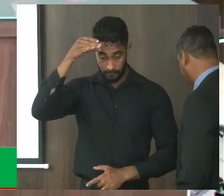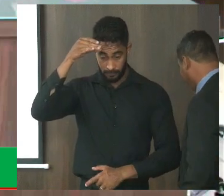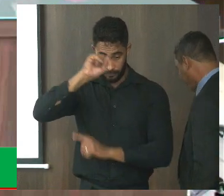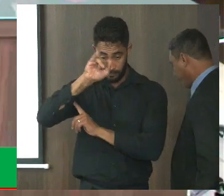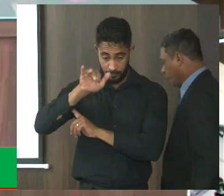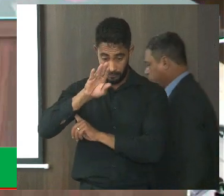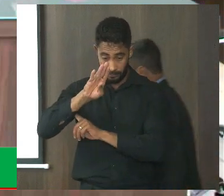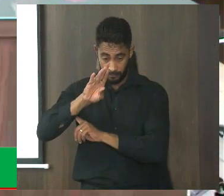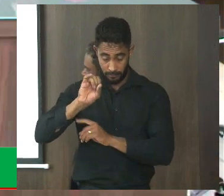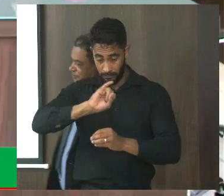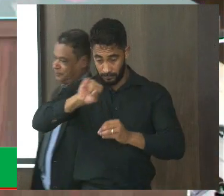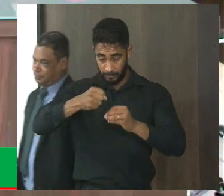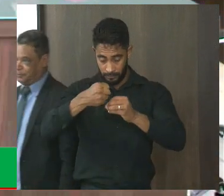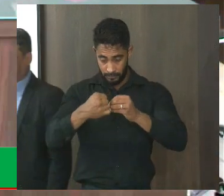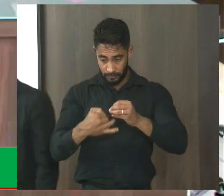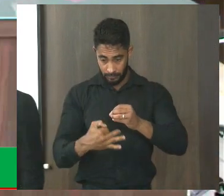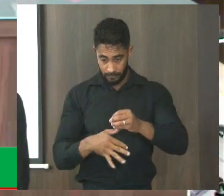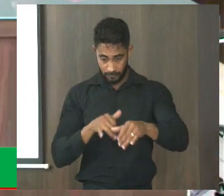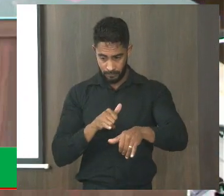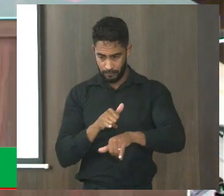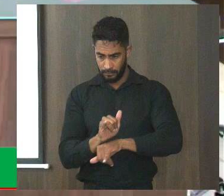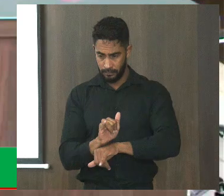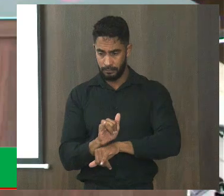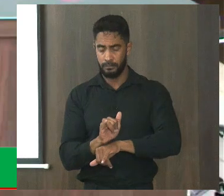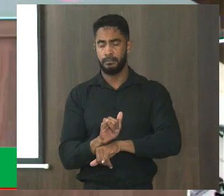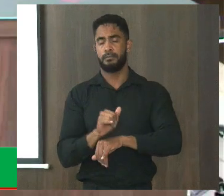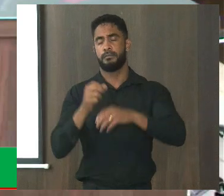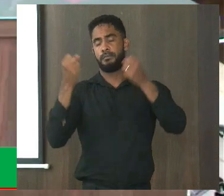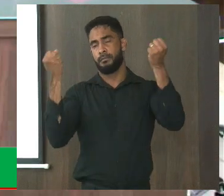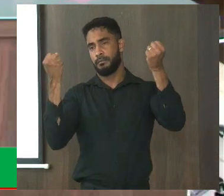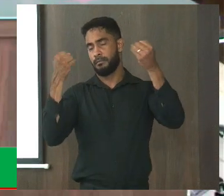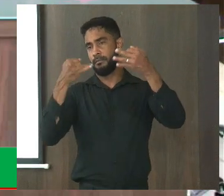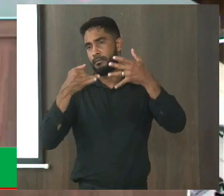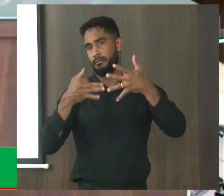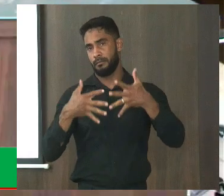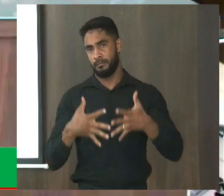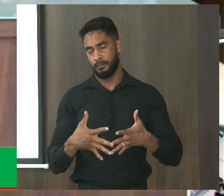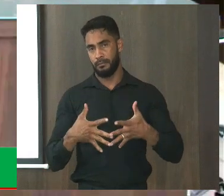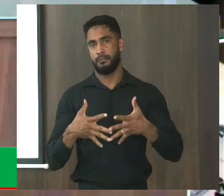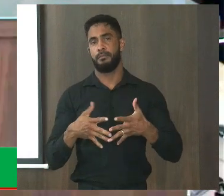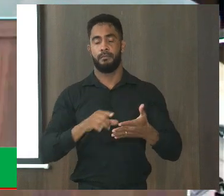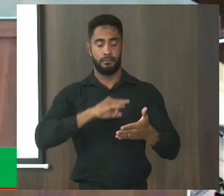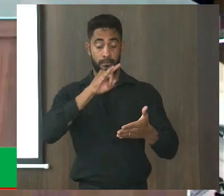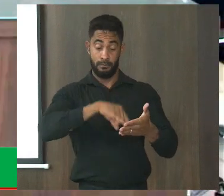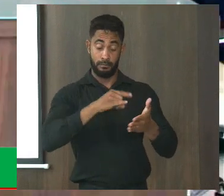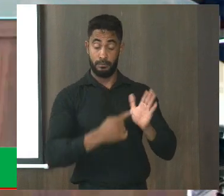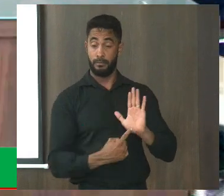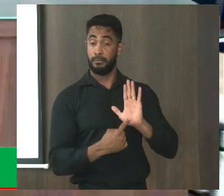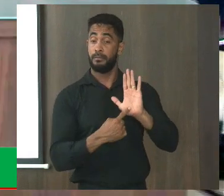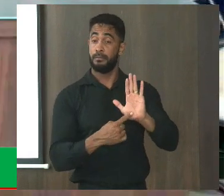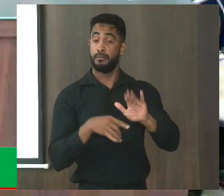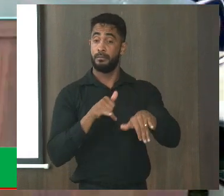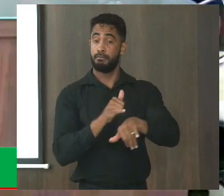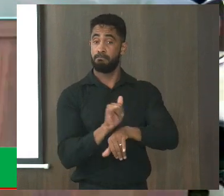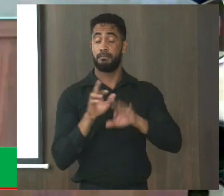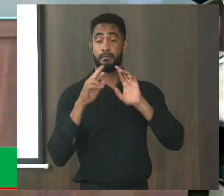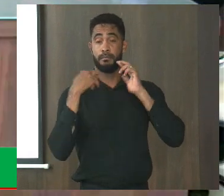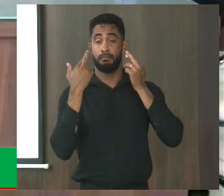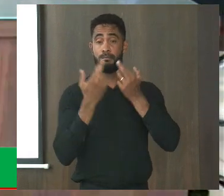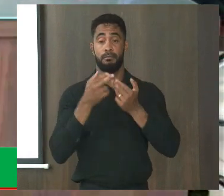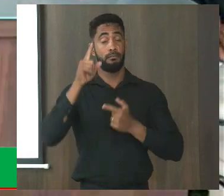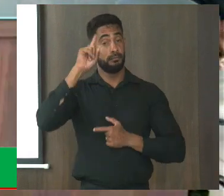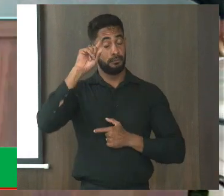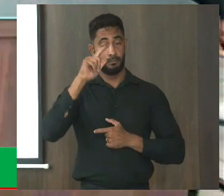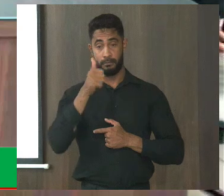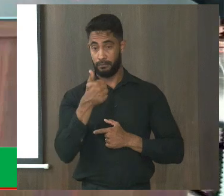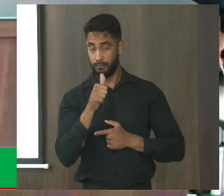ausência. O vereador que este subscreve vem respeitosamente, através deste instrumento, justificar a ausência na reunião ordinária do dia 11 de